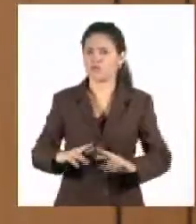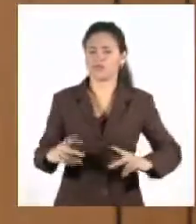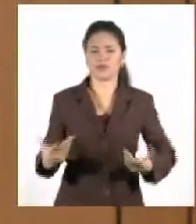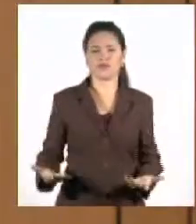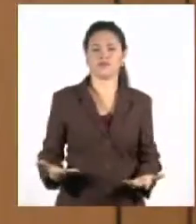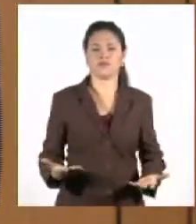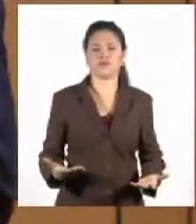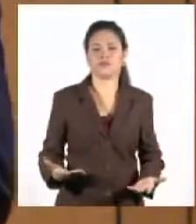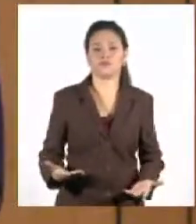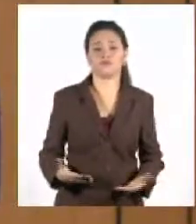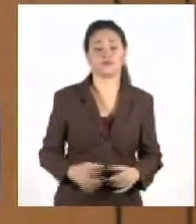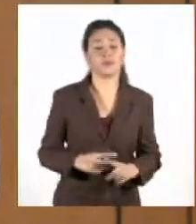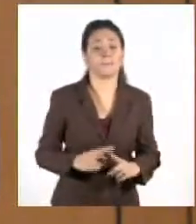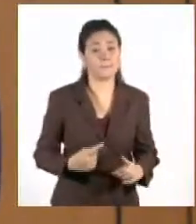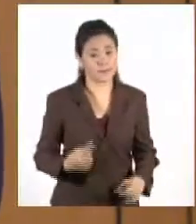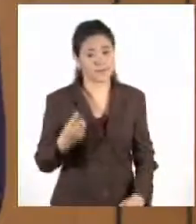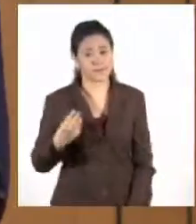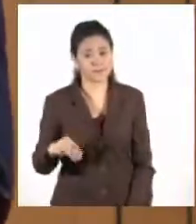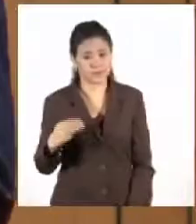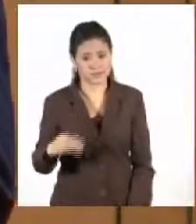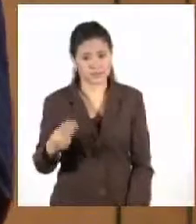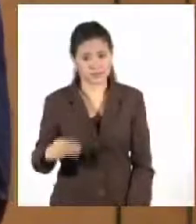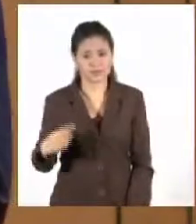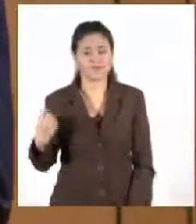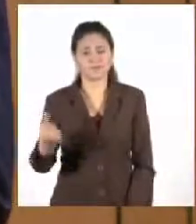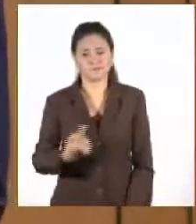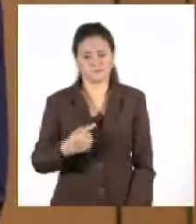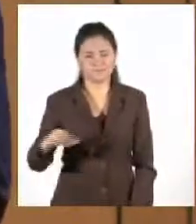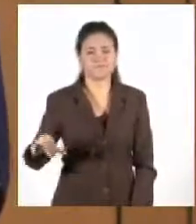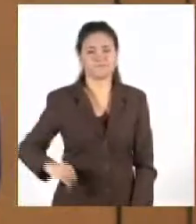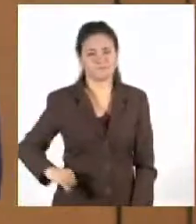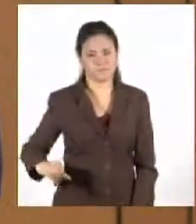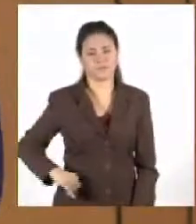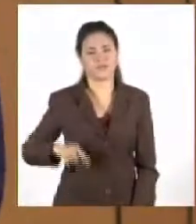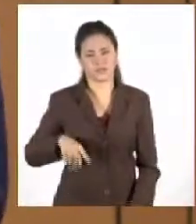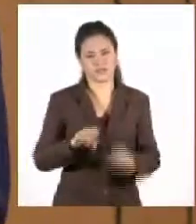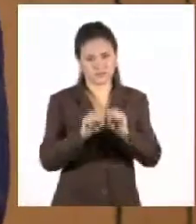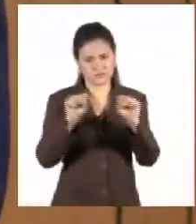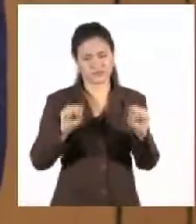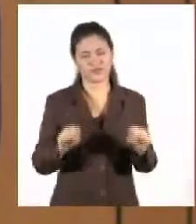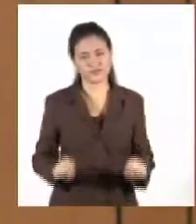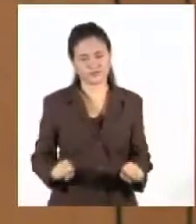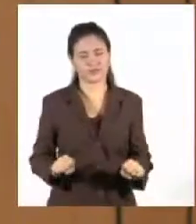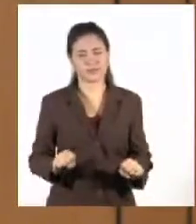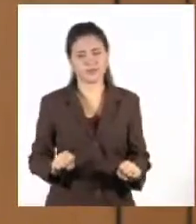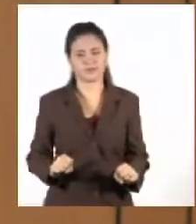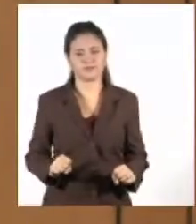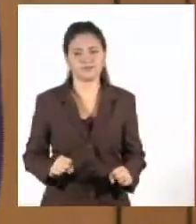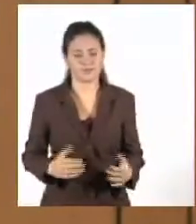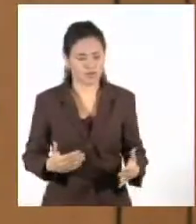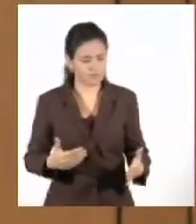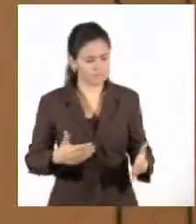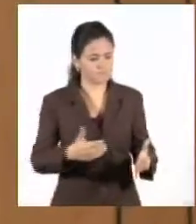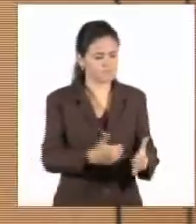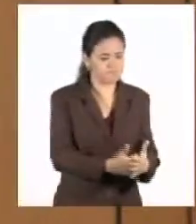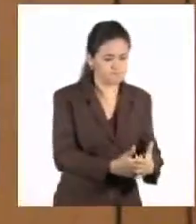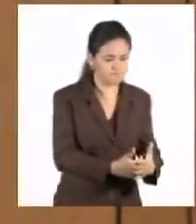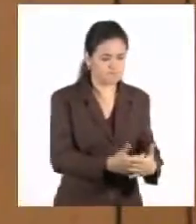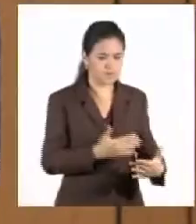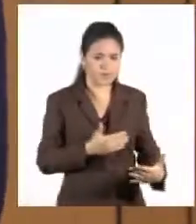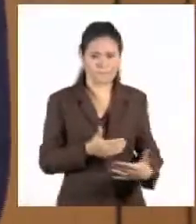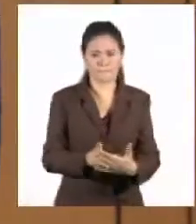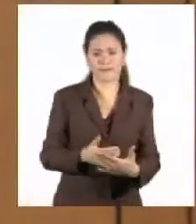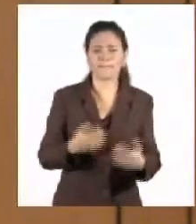infelizmente, no Maranhão, nós padecemos dessa lamentável sistemática de limites que precisam ser